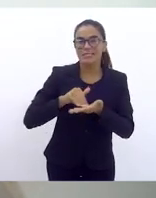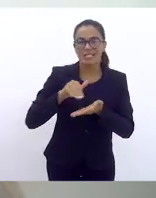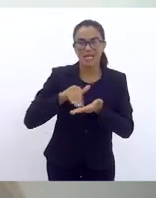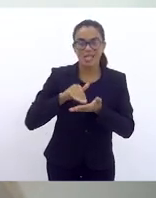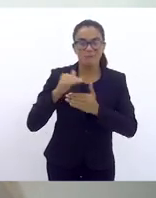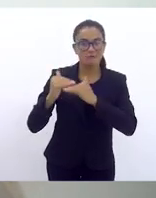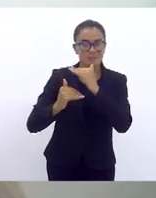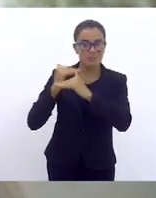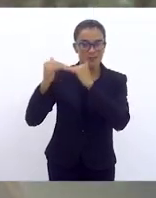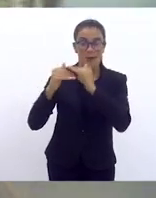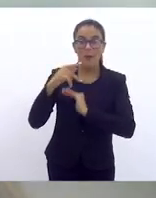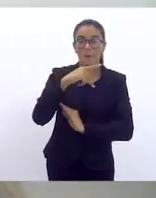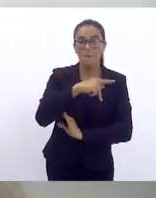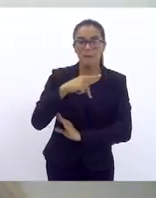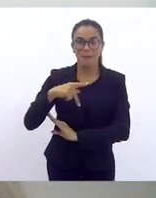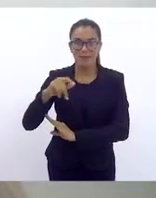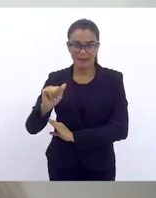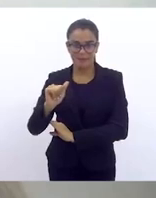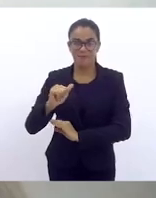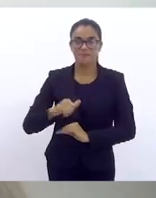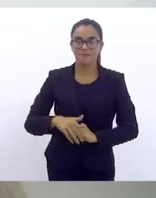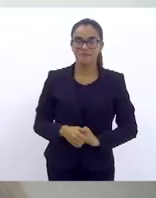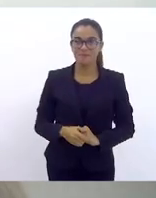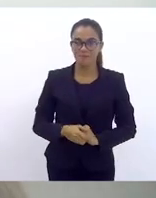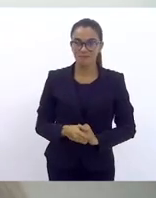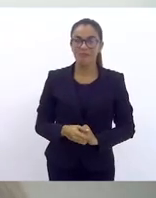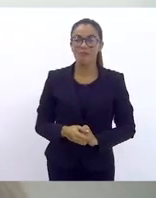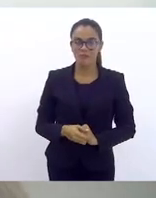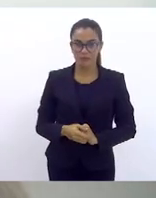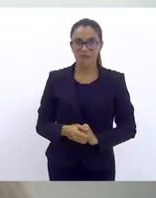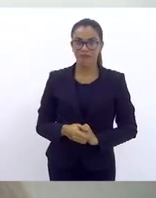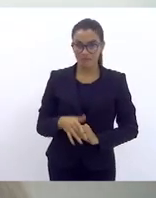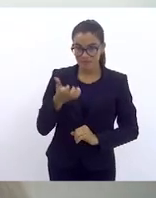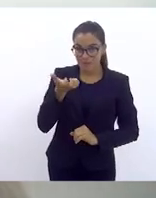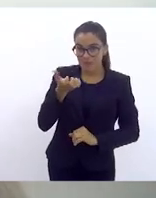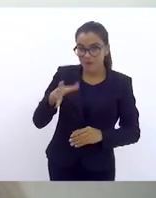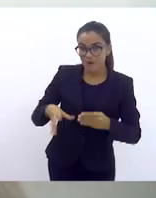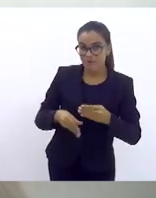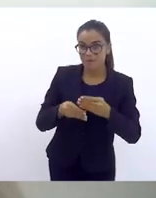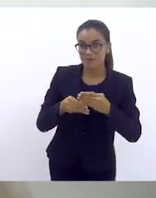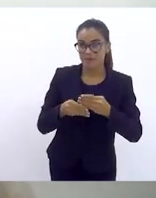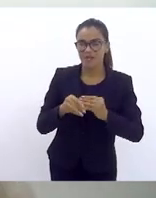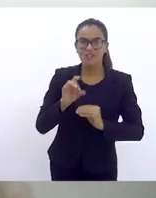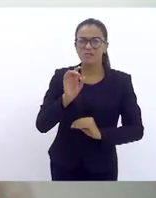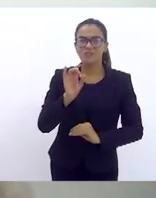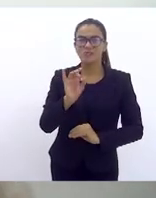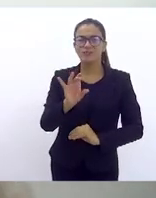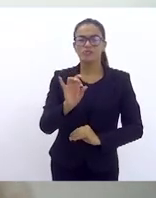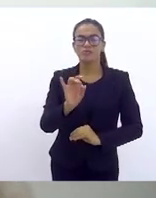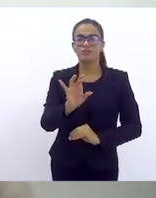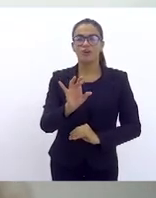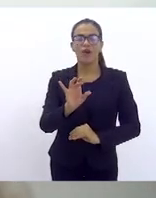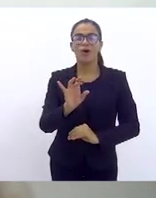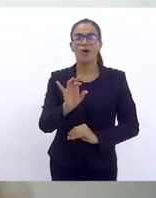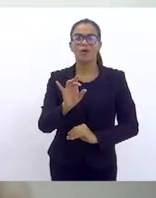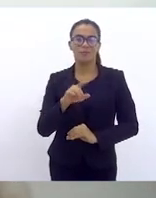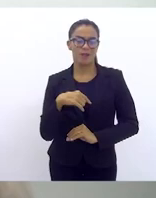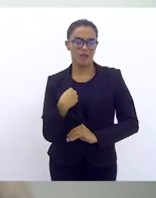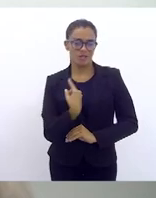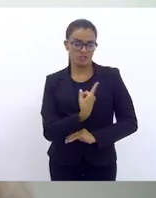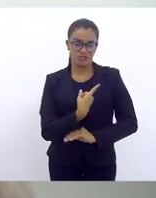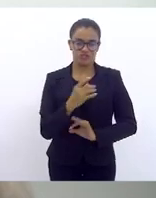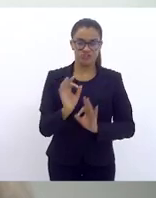em relação ao PPA né então quer fazer uma intervenção só para a gente está